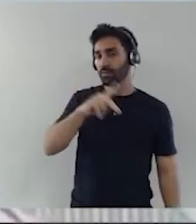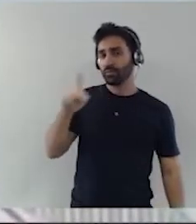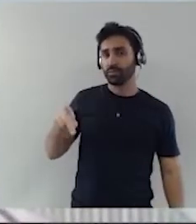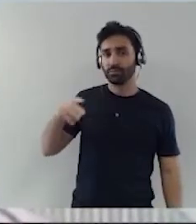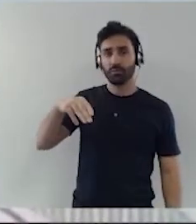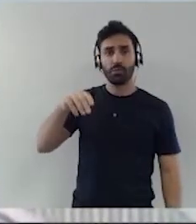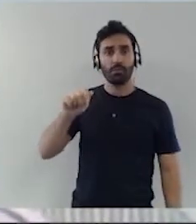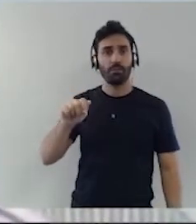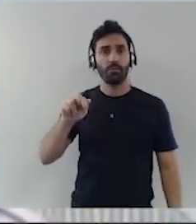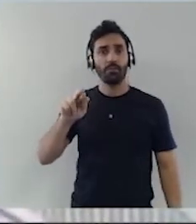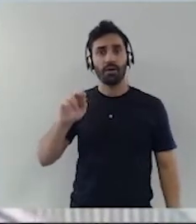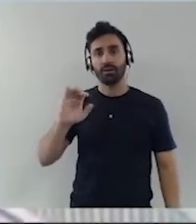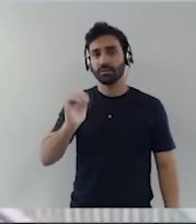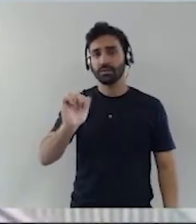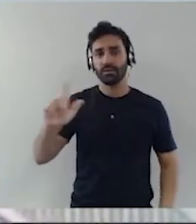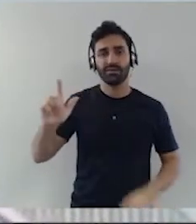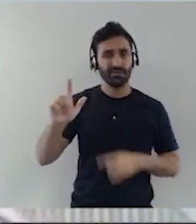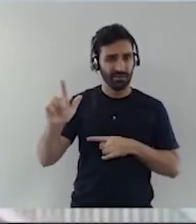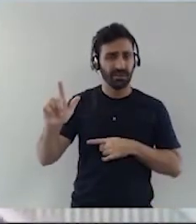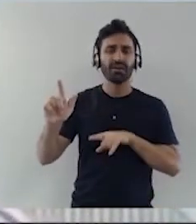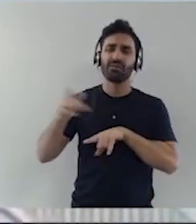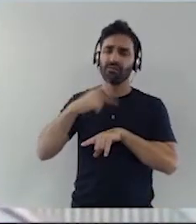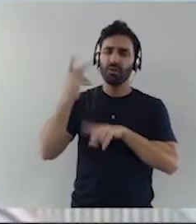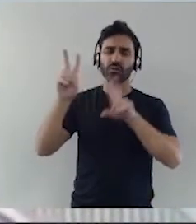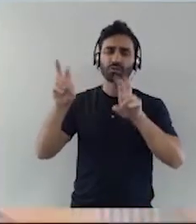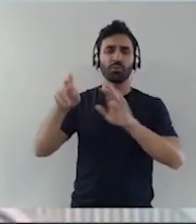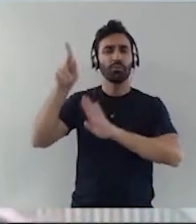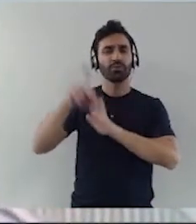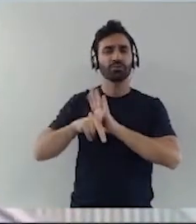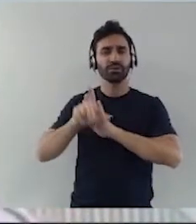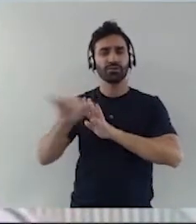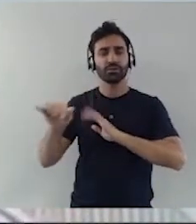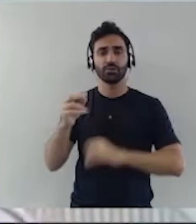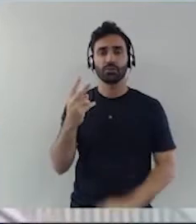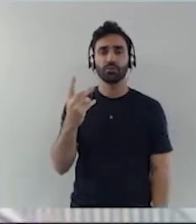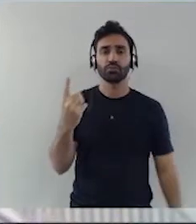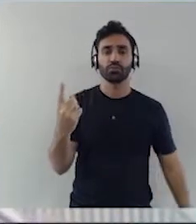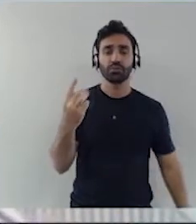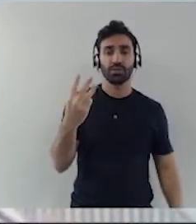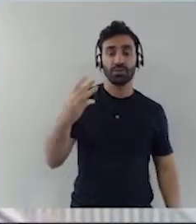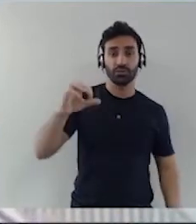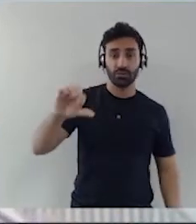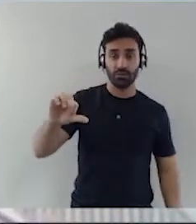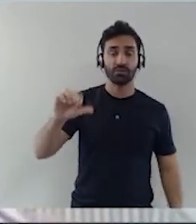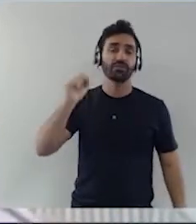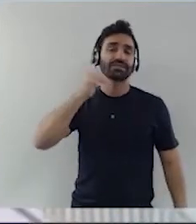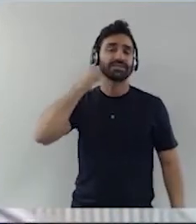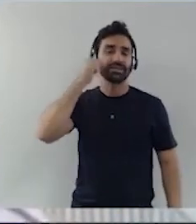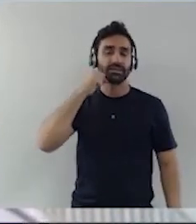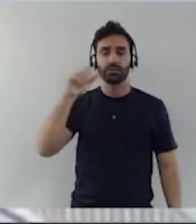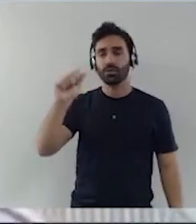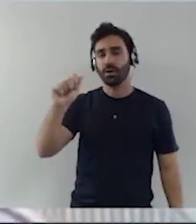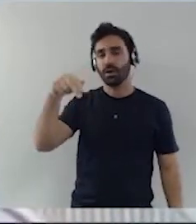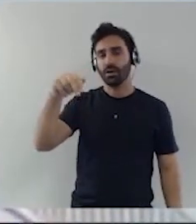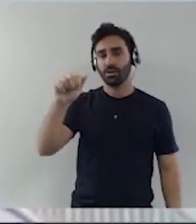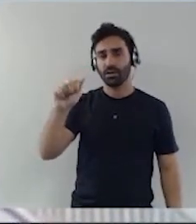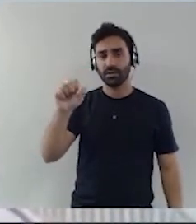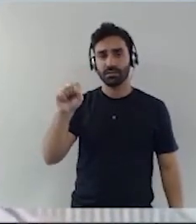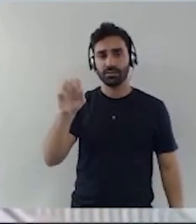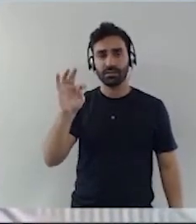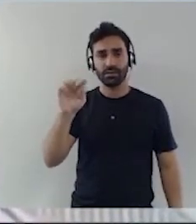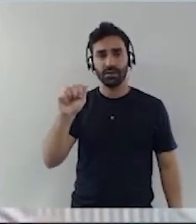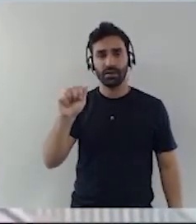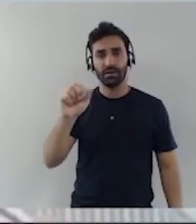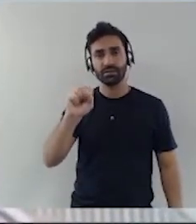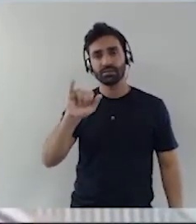ele comentou o projeto de lei 2139, que todos aqui conhecemos, do senador Anastasia, que, segundo ele, segundo